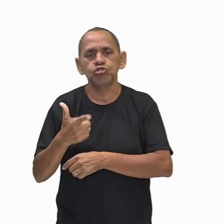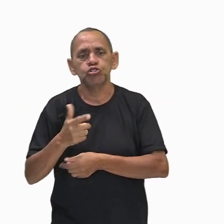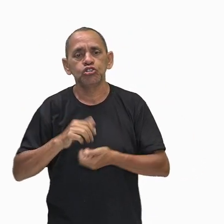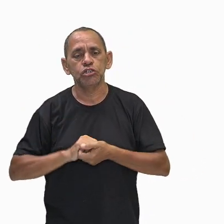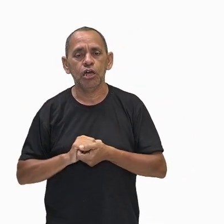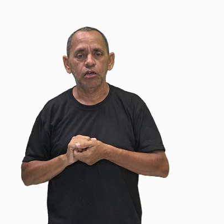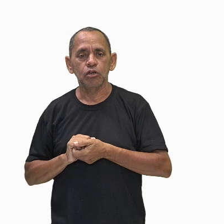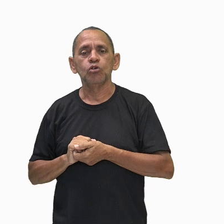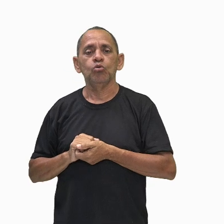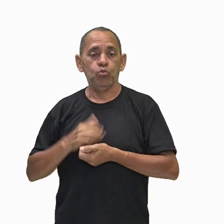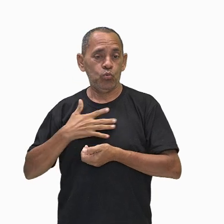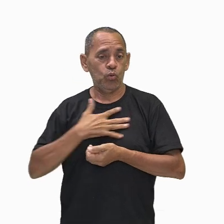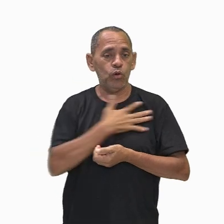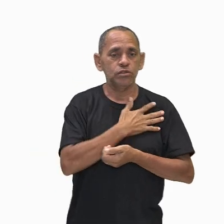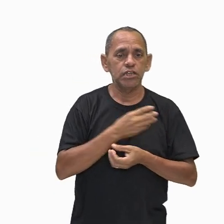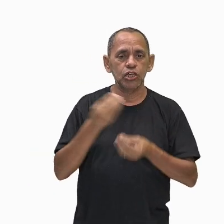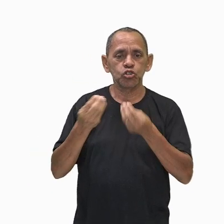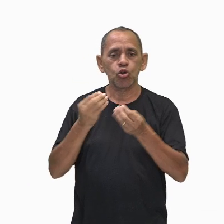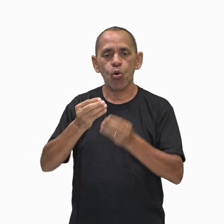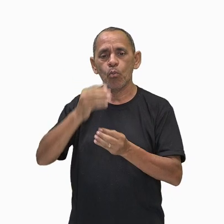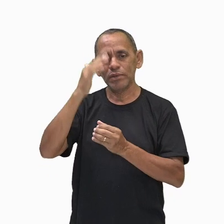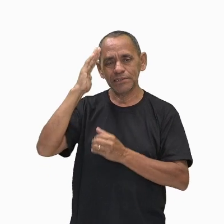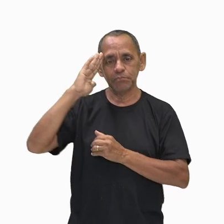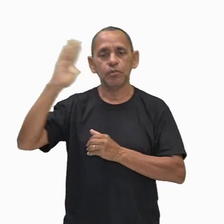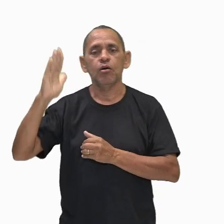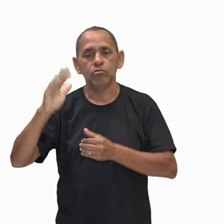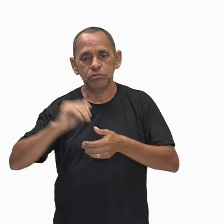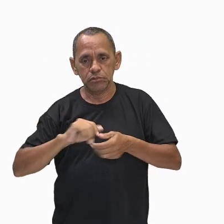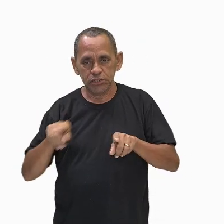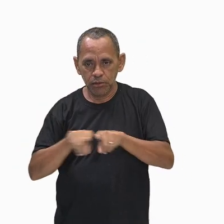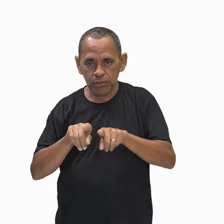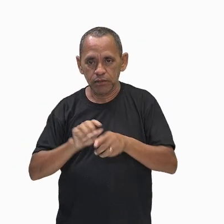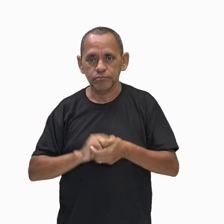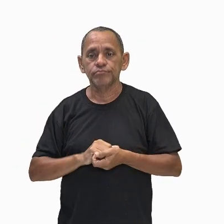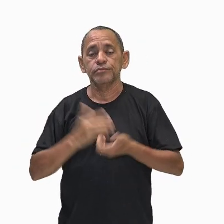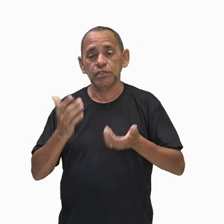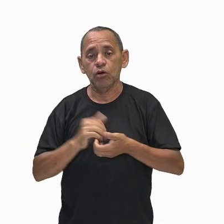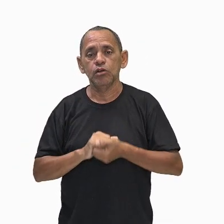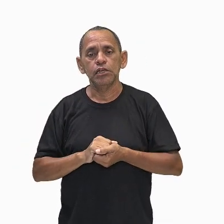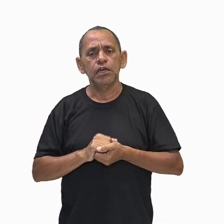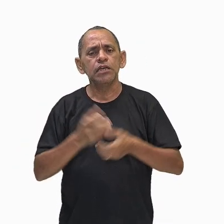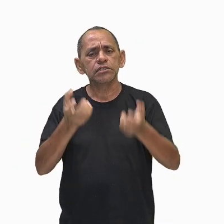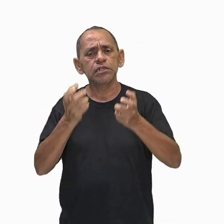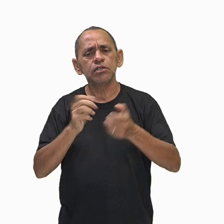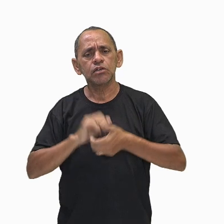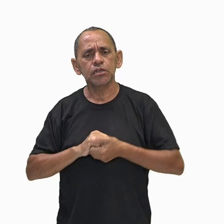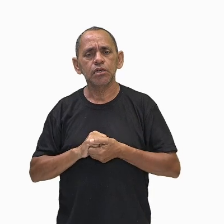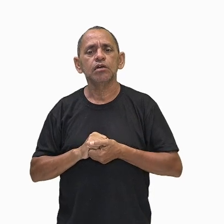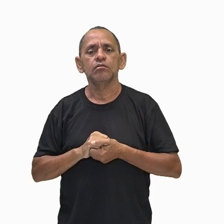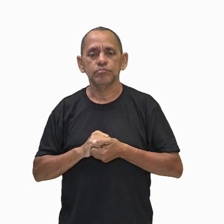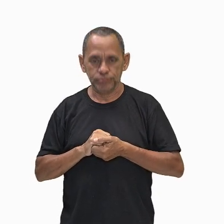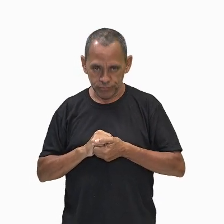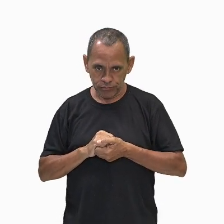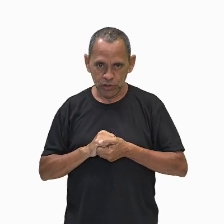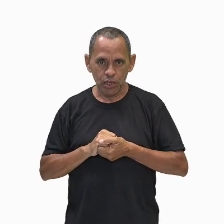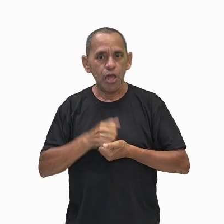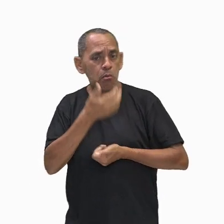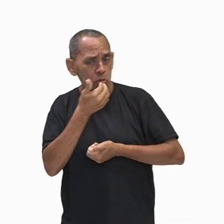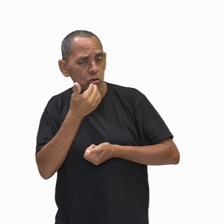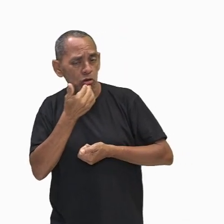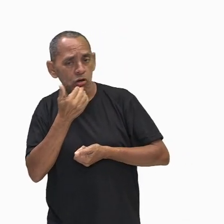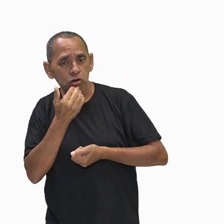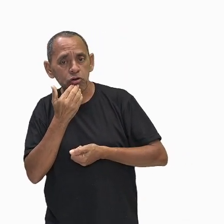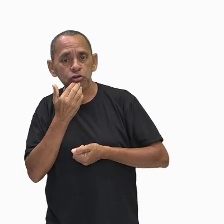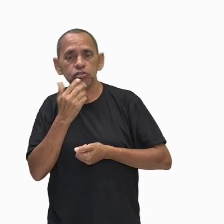do exército. Os militares, eles reivindicavam melhores condições dos quartéis, aumento